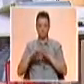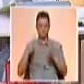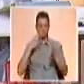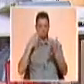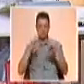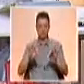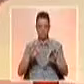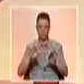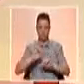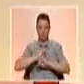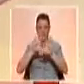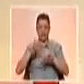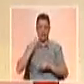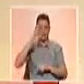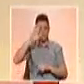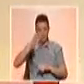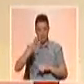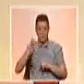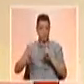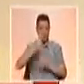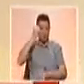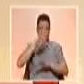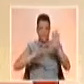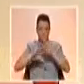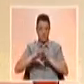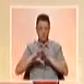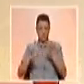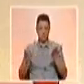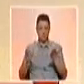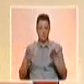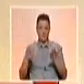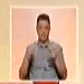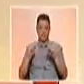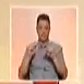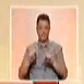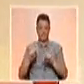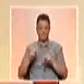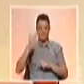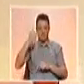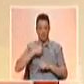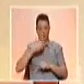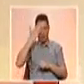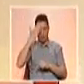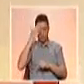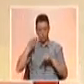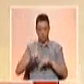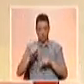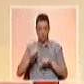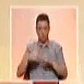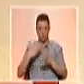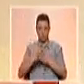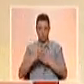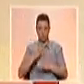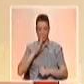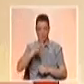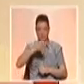não é? Claro, quem sabe consegue fazer facilmente. E eu acho que esta... Claro que eu há